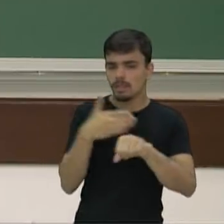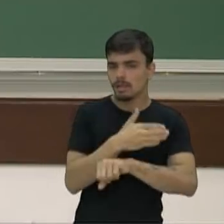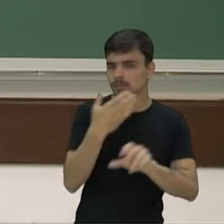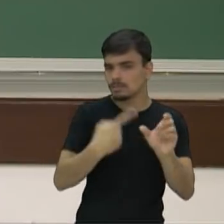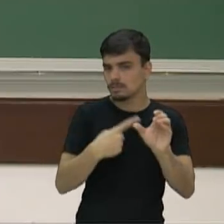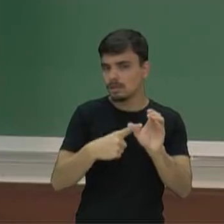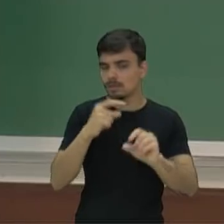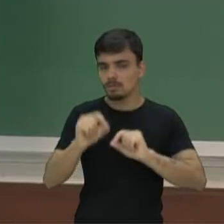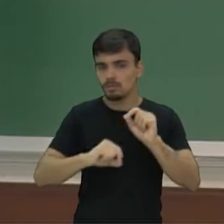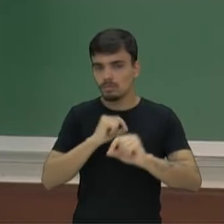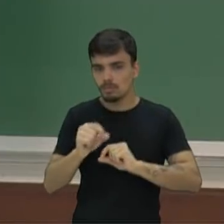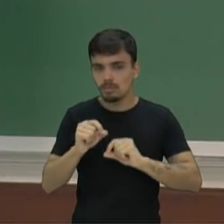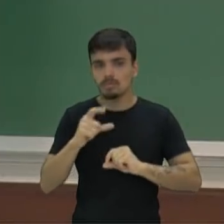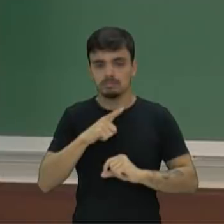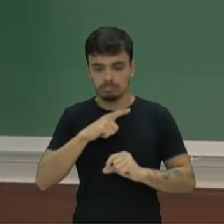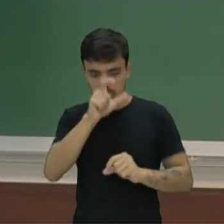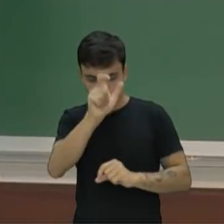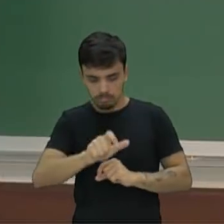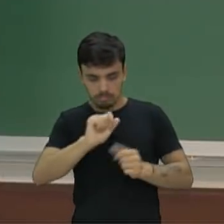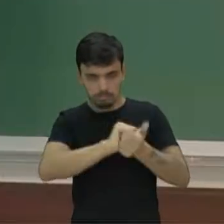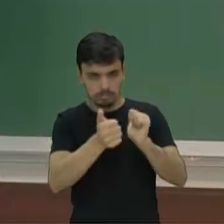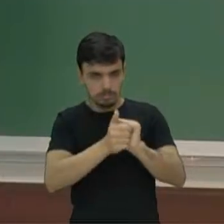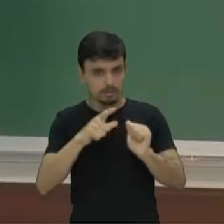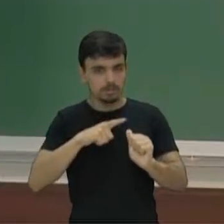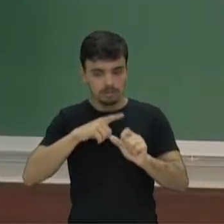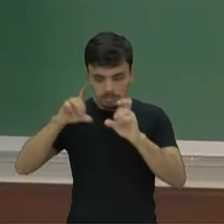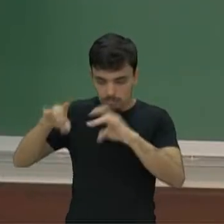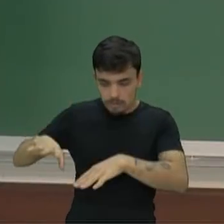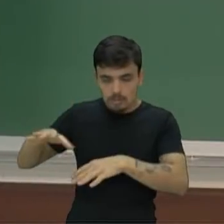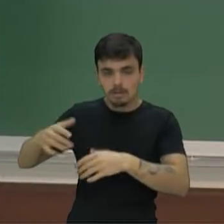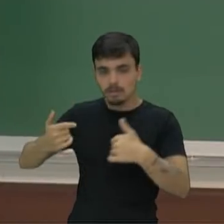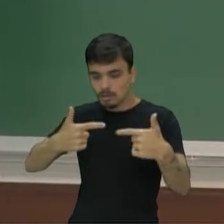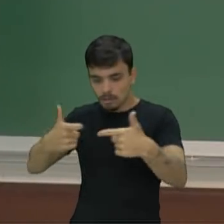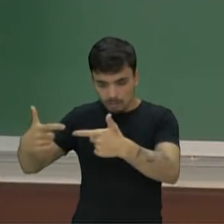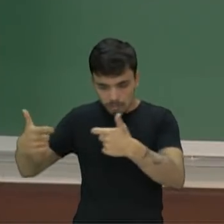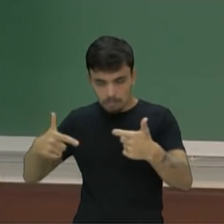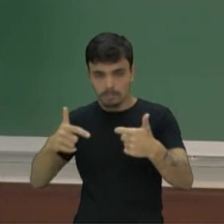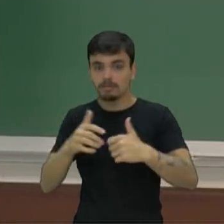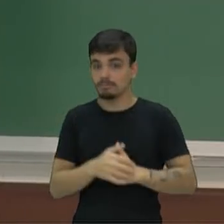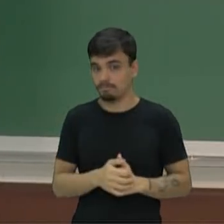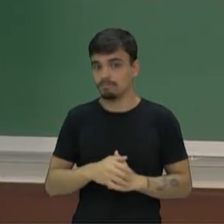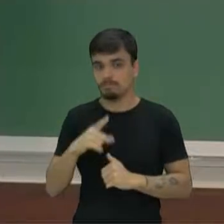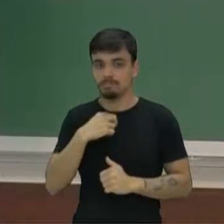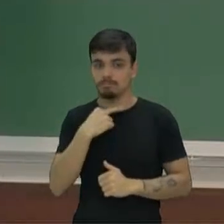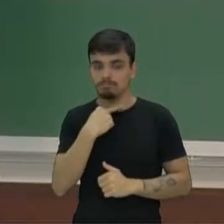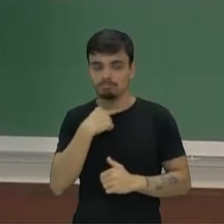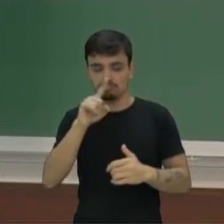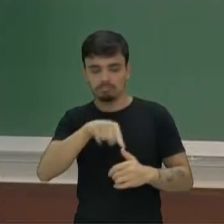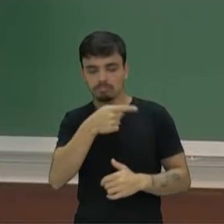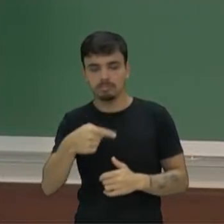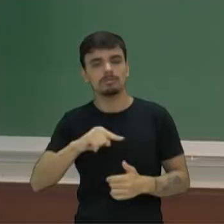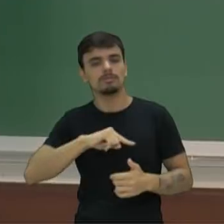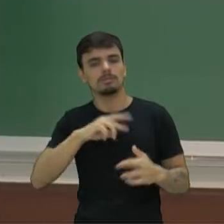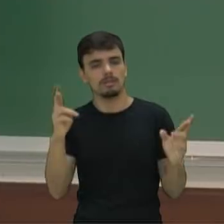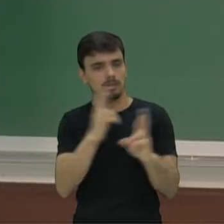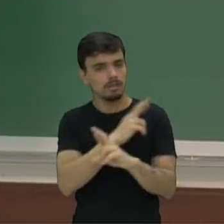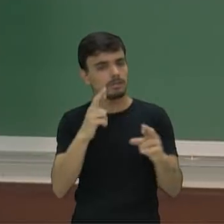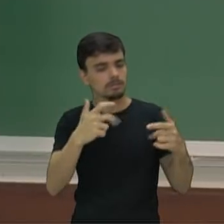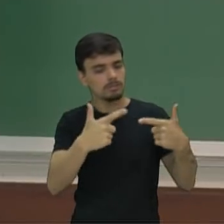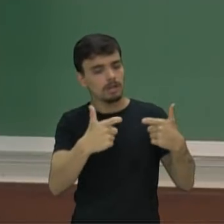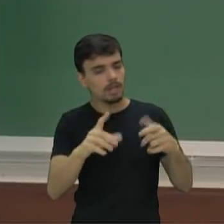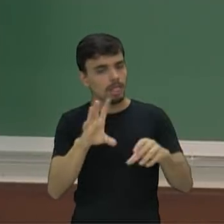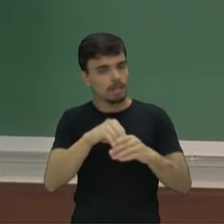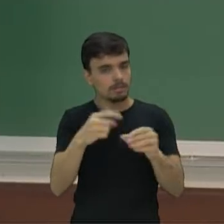cidade, o atleta tinha que deixar suas armas e era proibido qualquer situação relacionada às guerras dentro da cidade. As